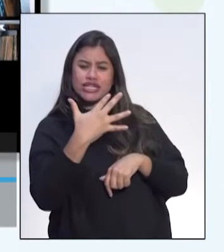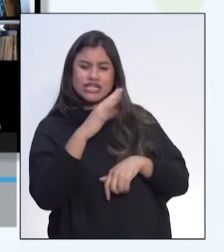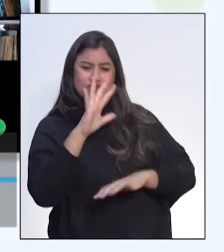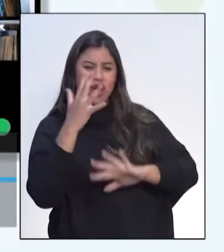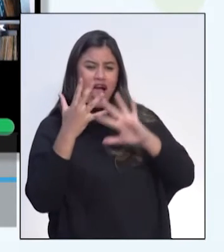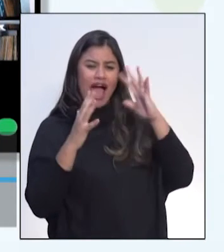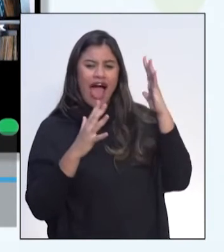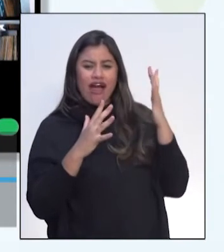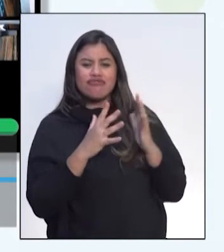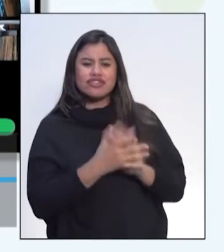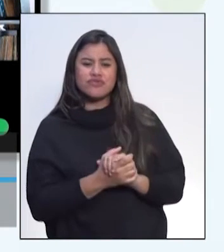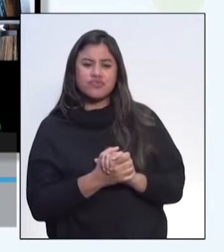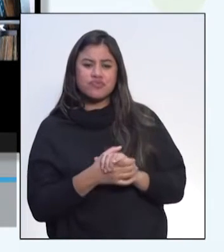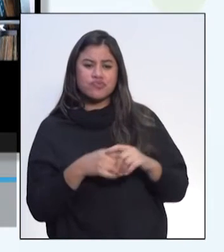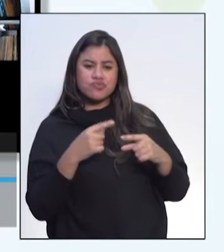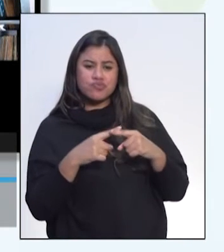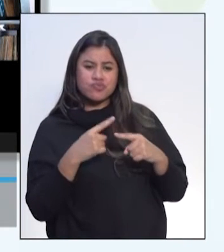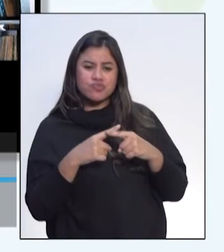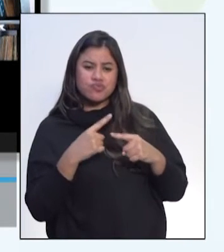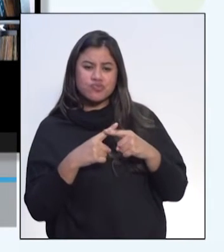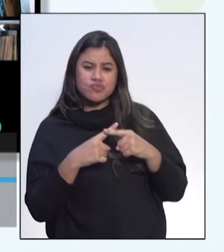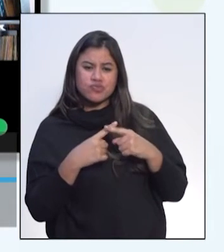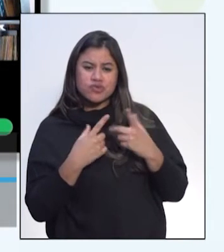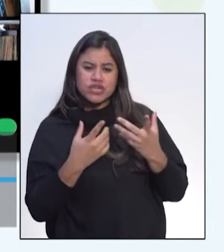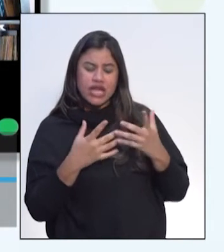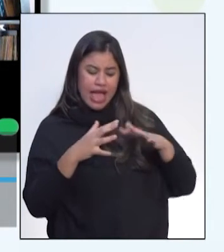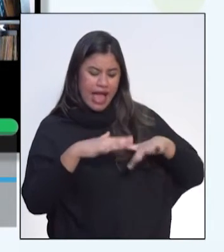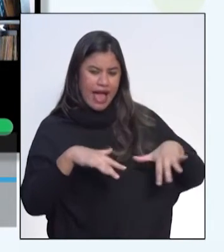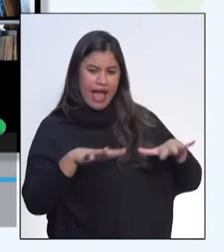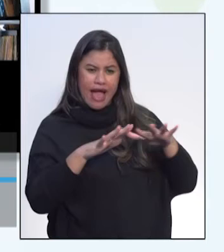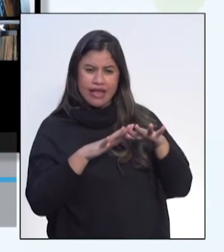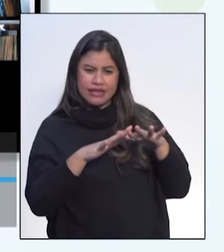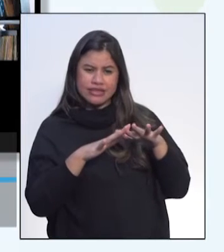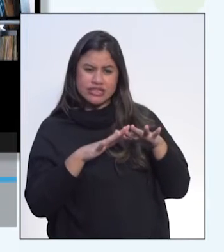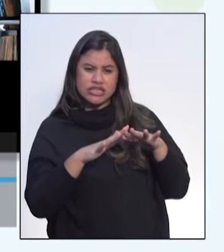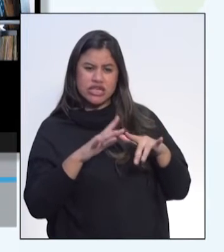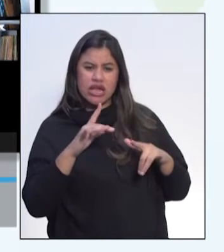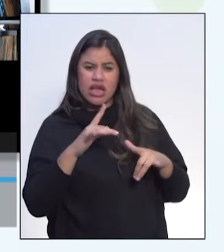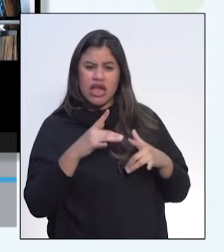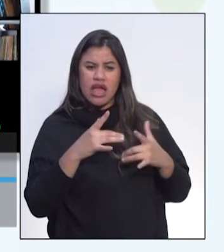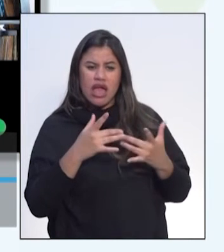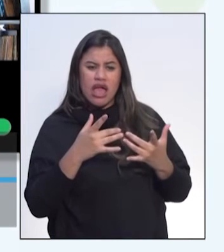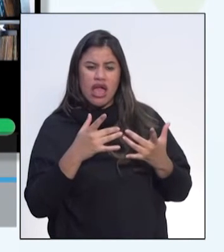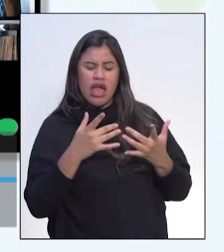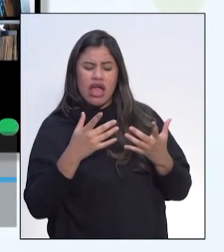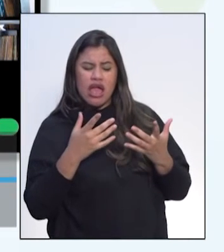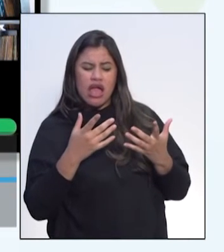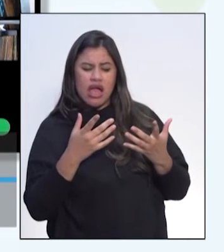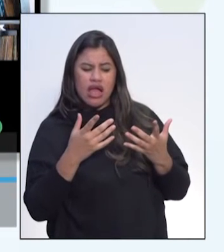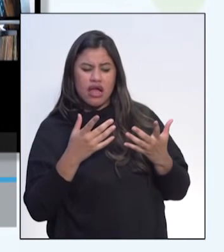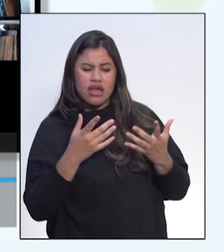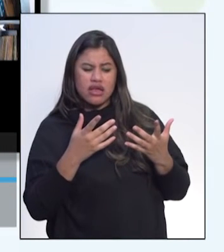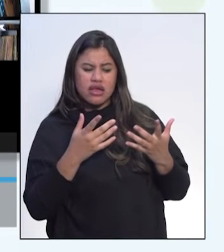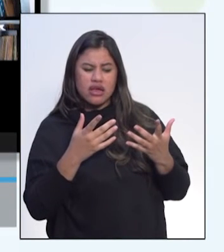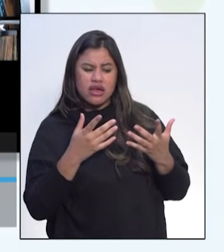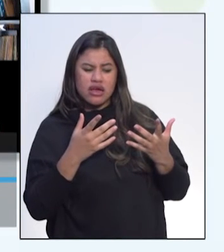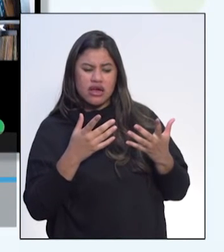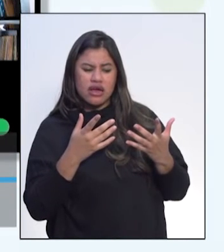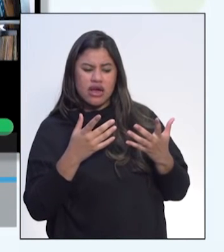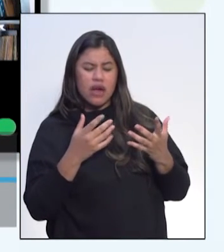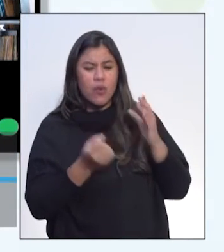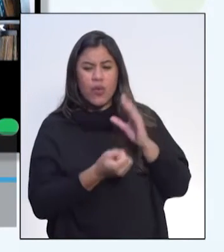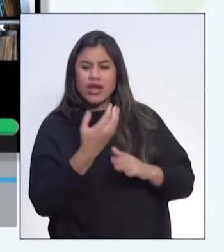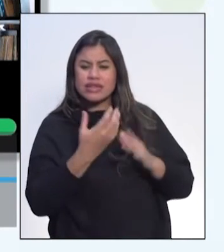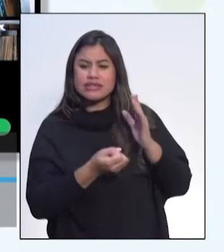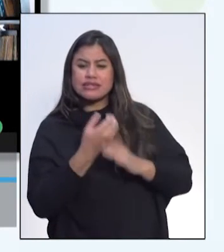já que a publicidade já me faz, a área da criação da publicidade já me faz pensar assim, com uma criação